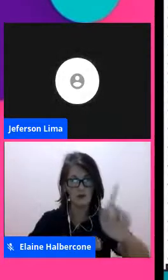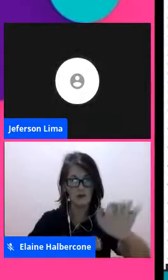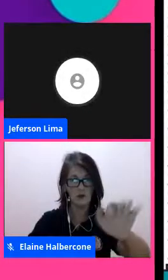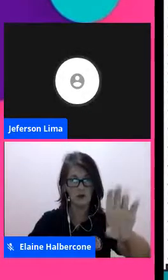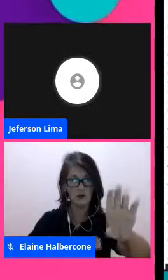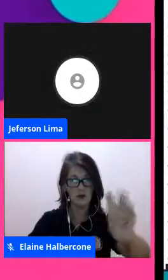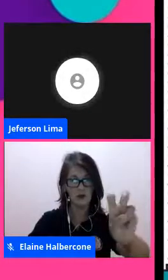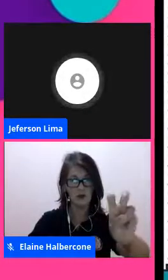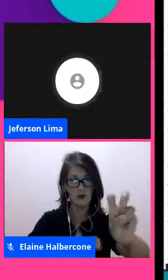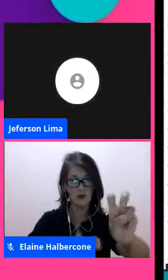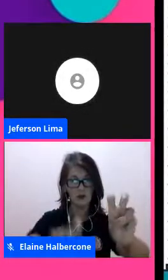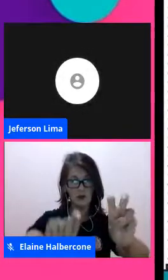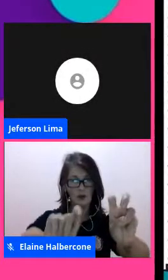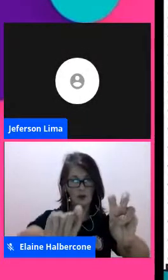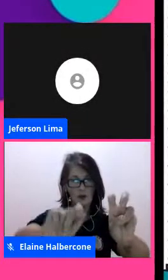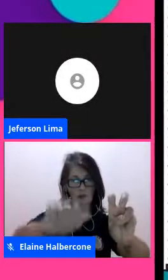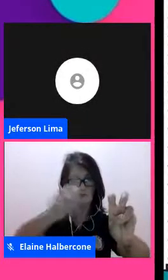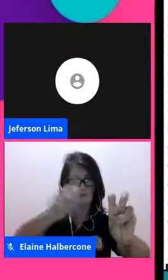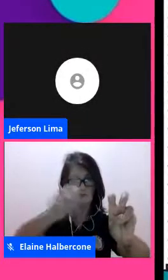Ligado vai ser high.